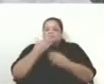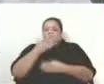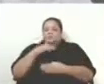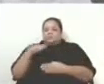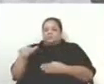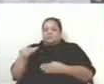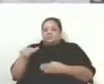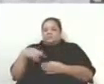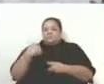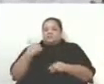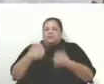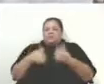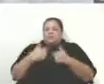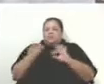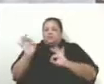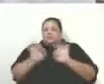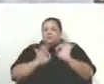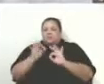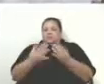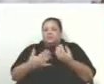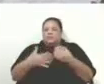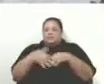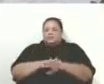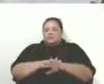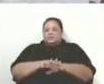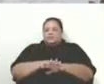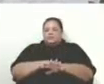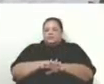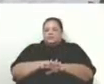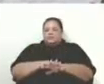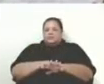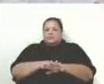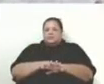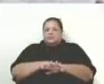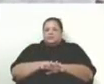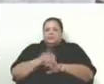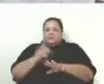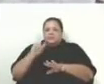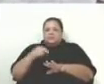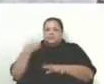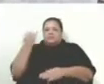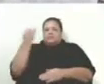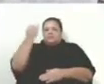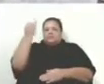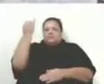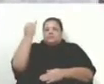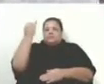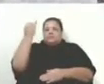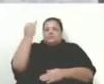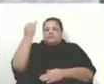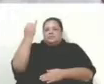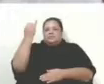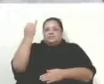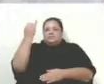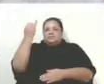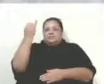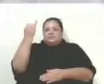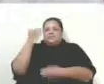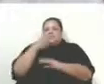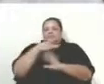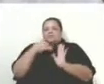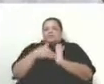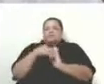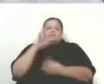Trabalhar com projetos para inclusão, gente, ela é de uma dimensão imensa. Ela envolve todos os funcionários